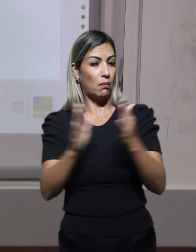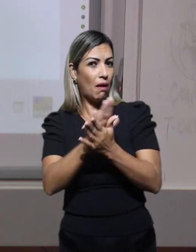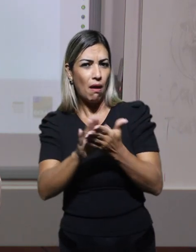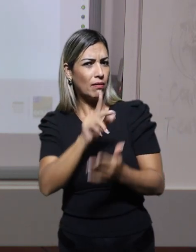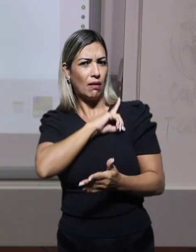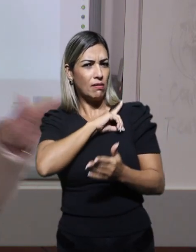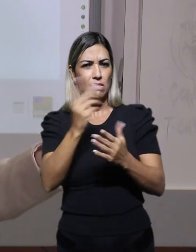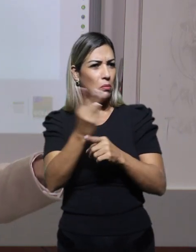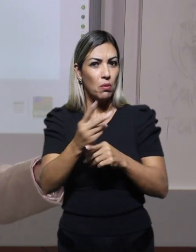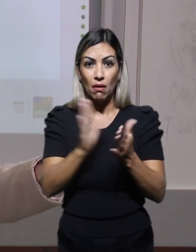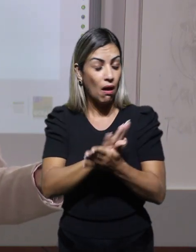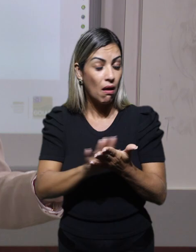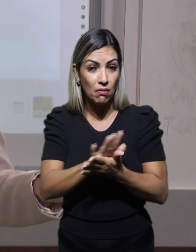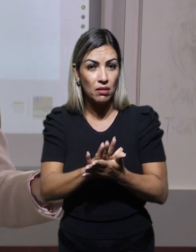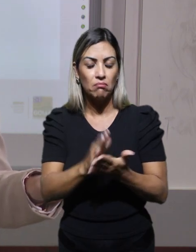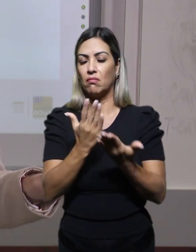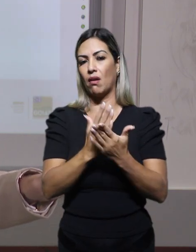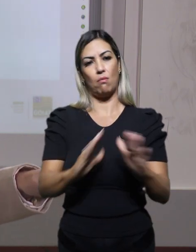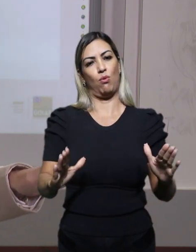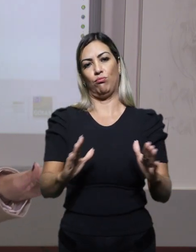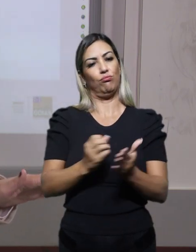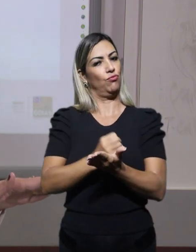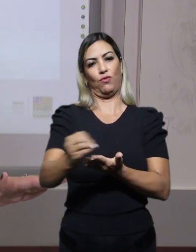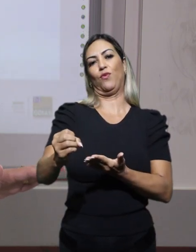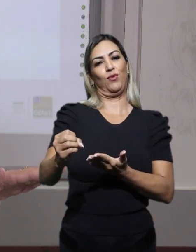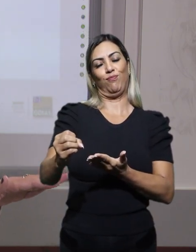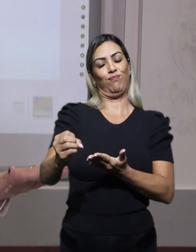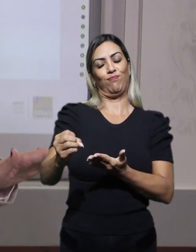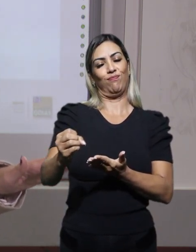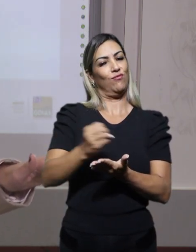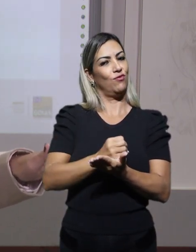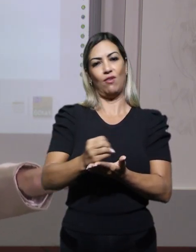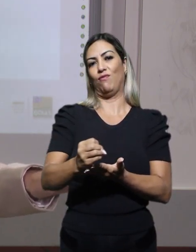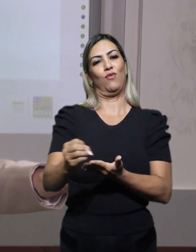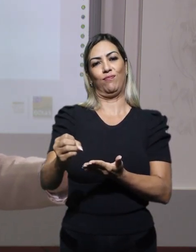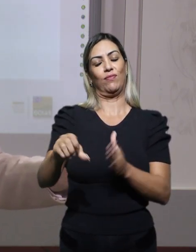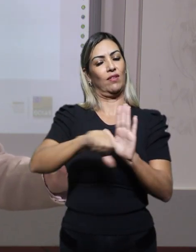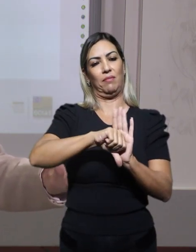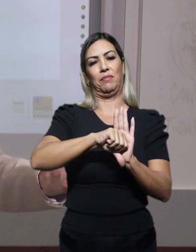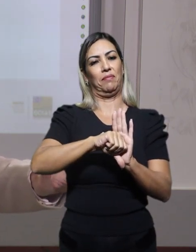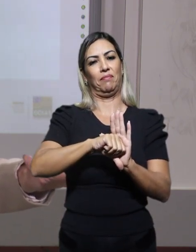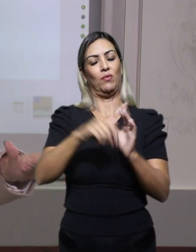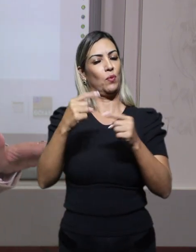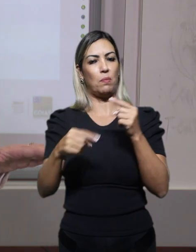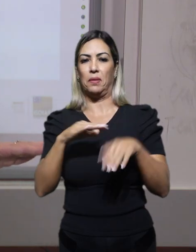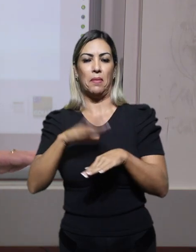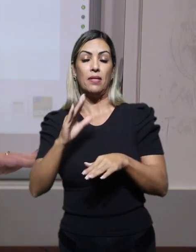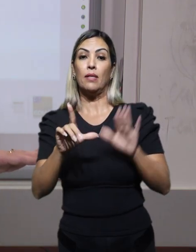delegacia, morreu, não tinha o que se fazer com esse crime. Porém, a